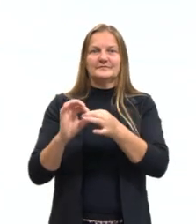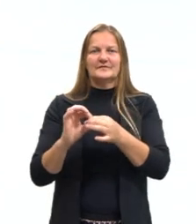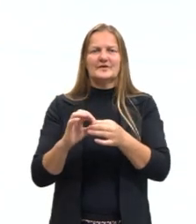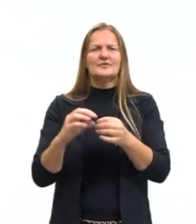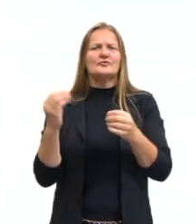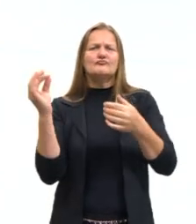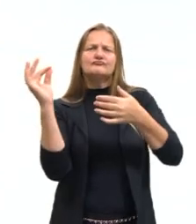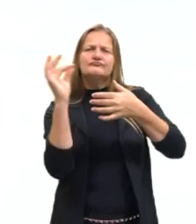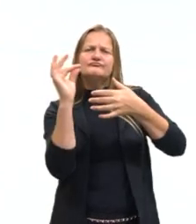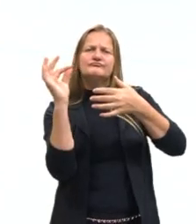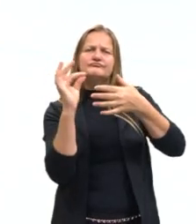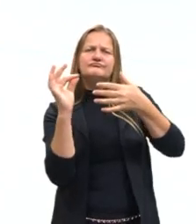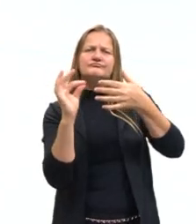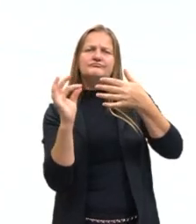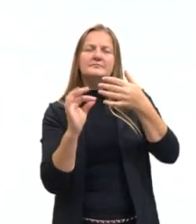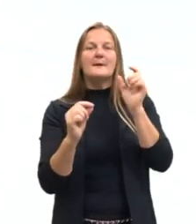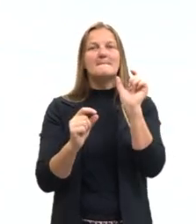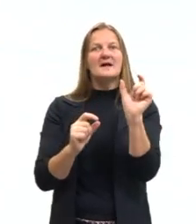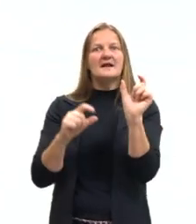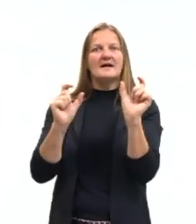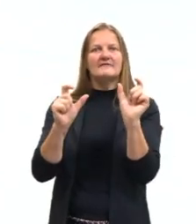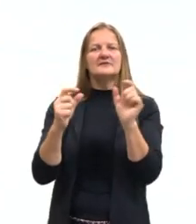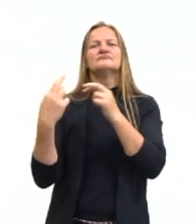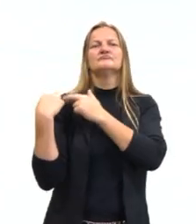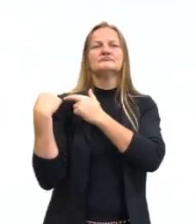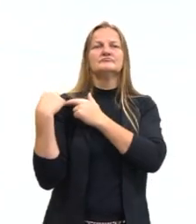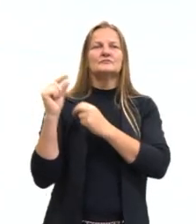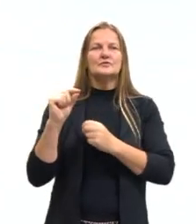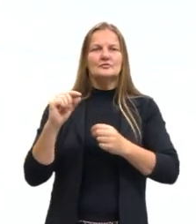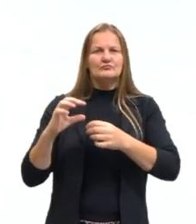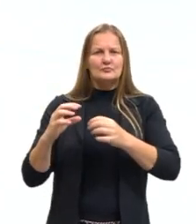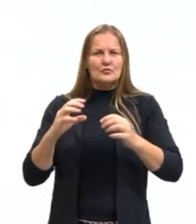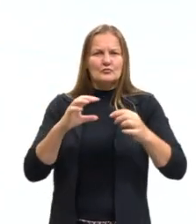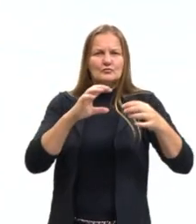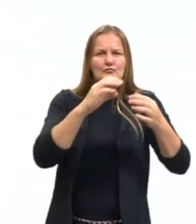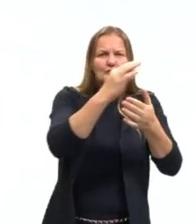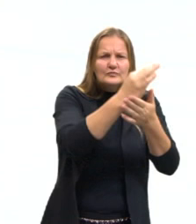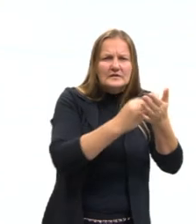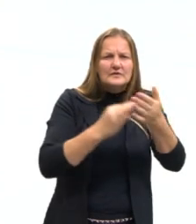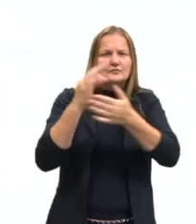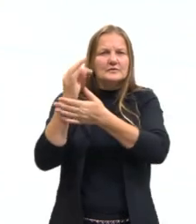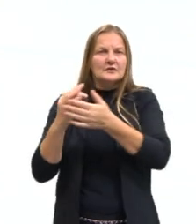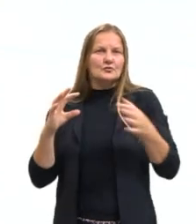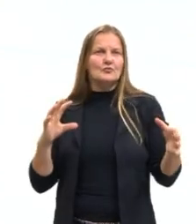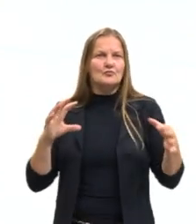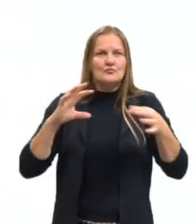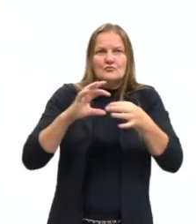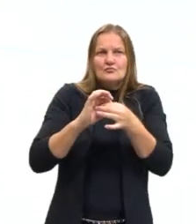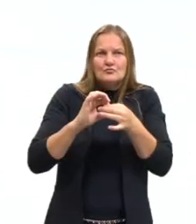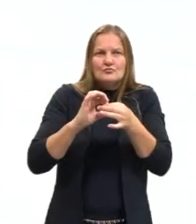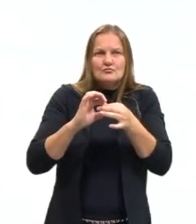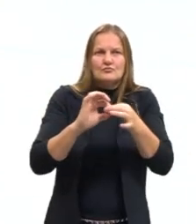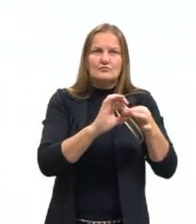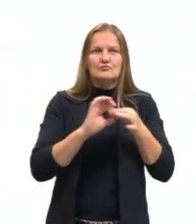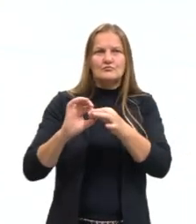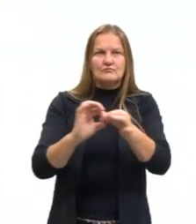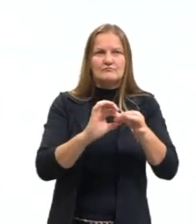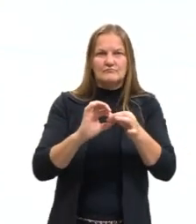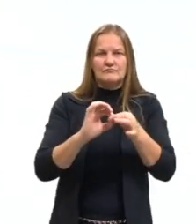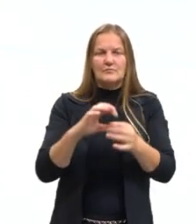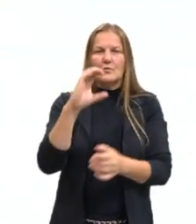elementos palavras responsáveis pela coesão do texto de modo que